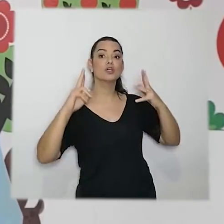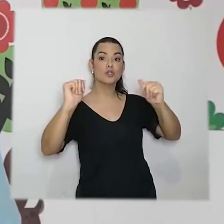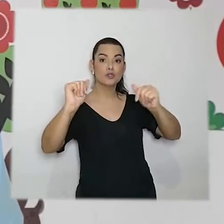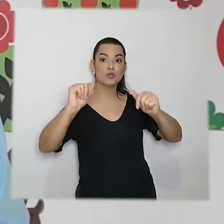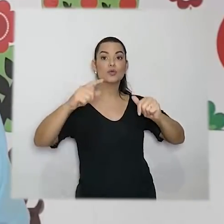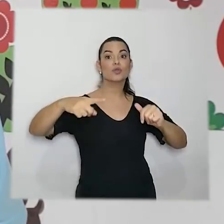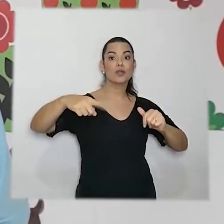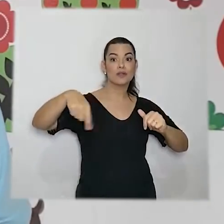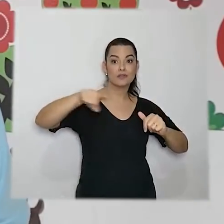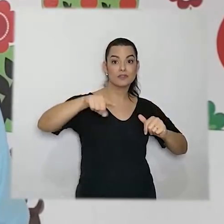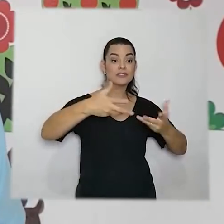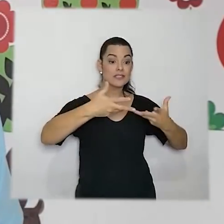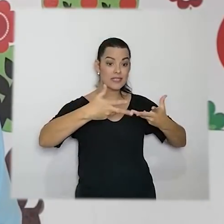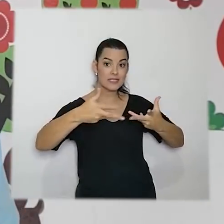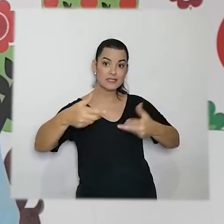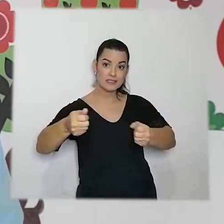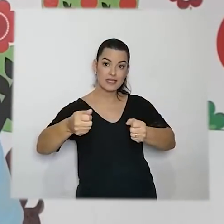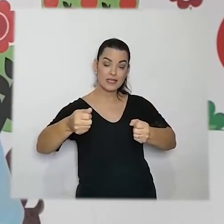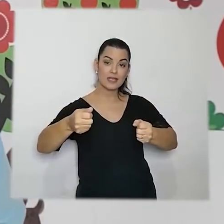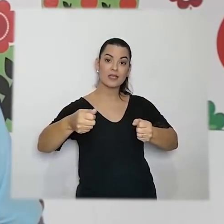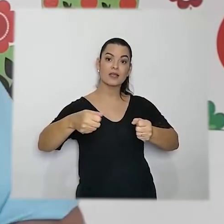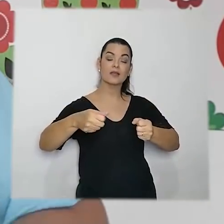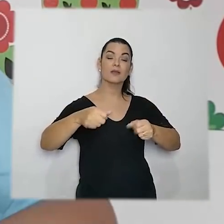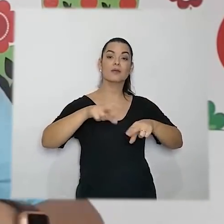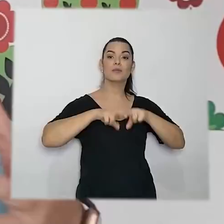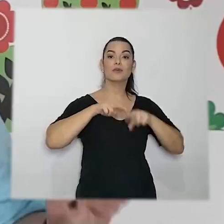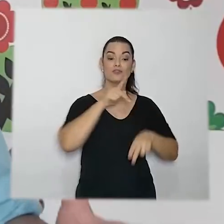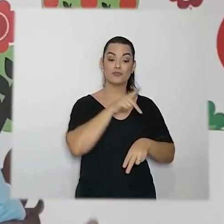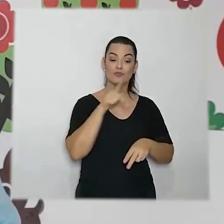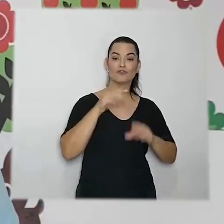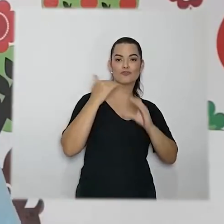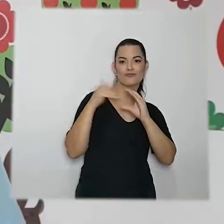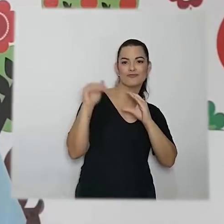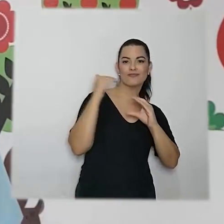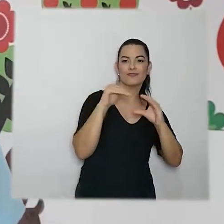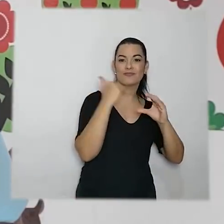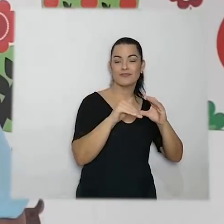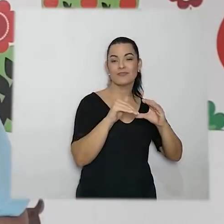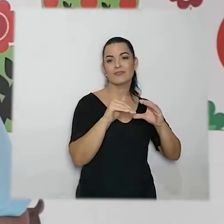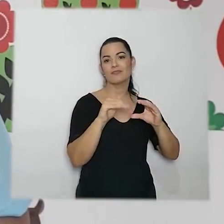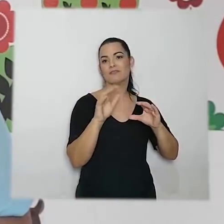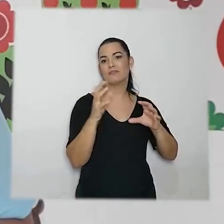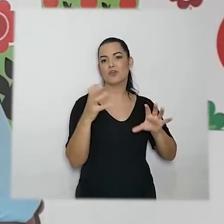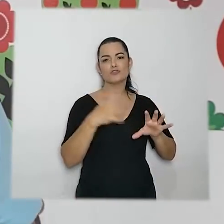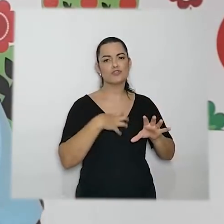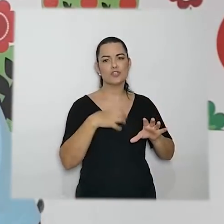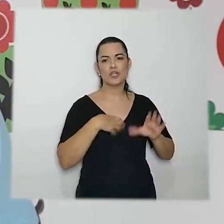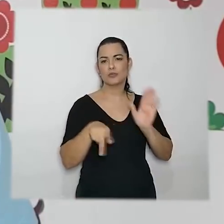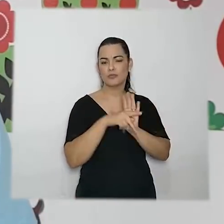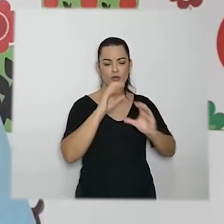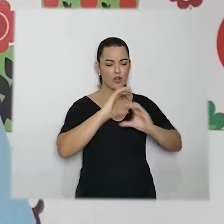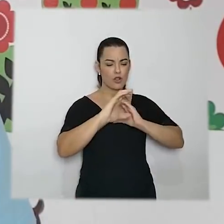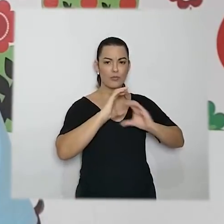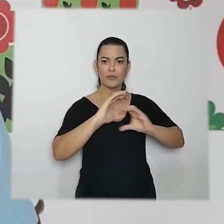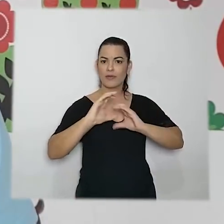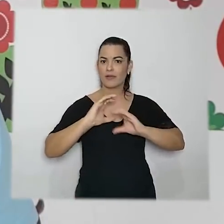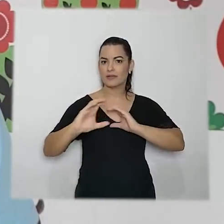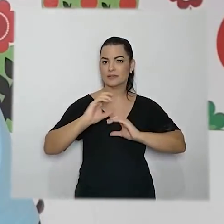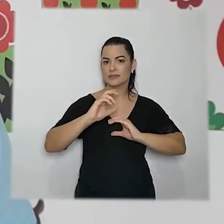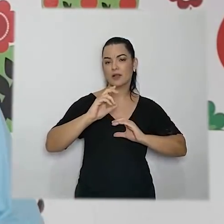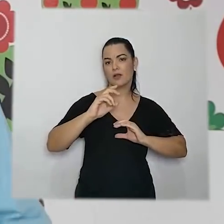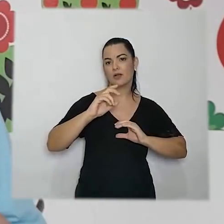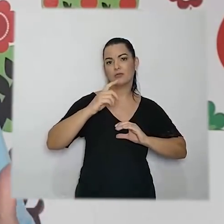esse link através dos professores de vocês, pelos diferentes canais de comunicação que vocês estão